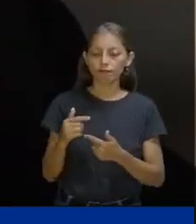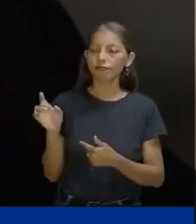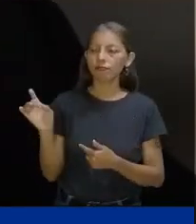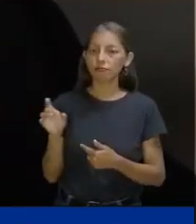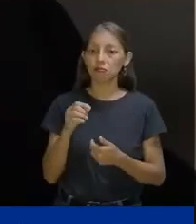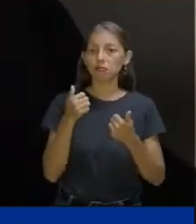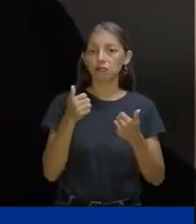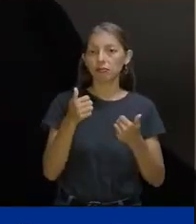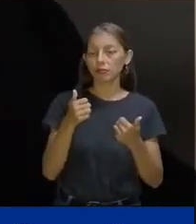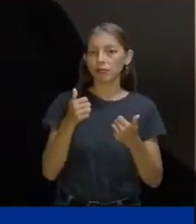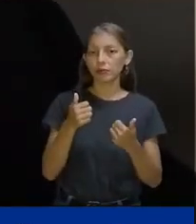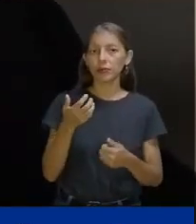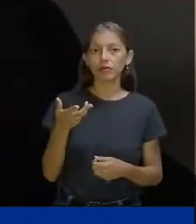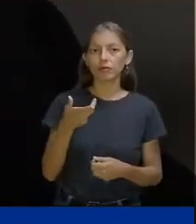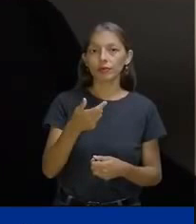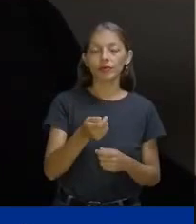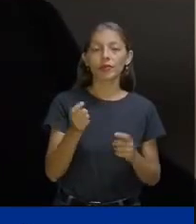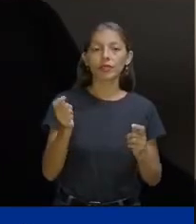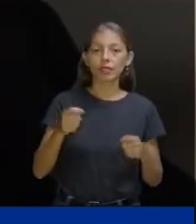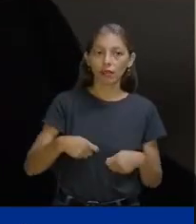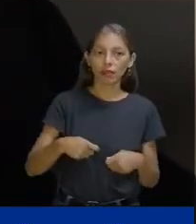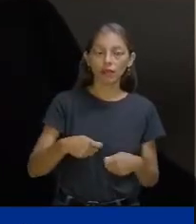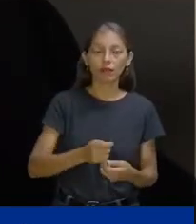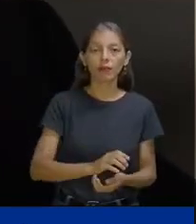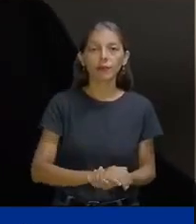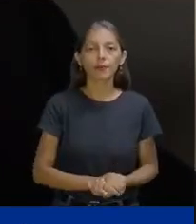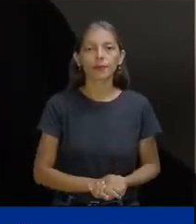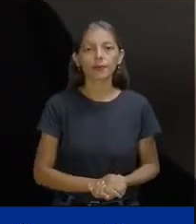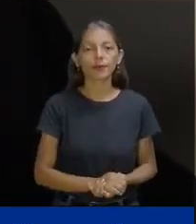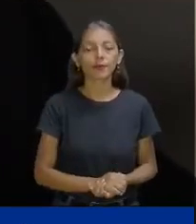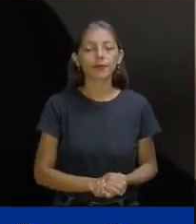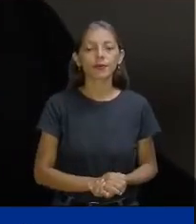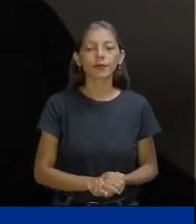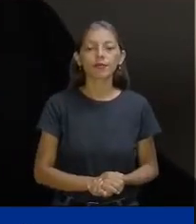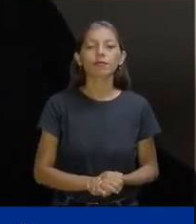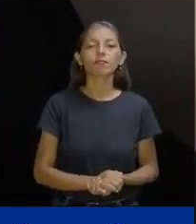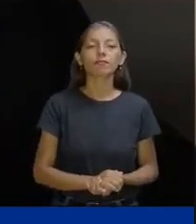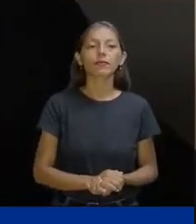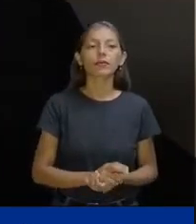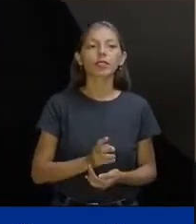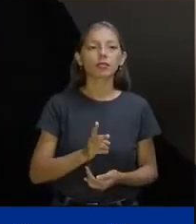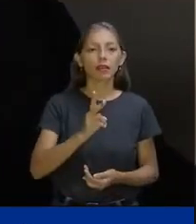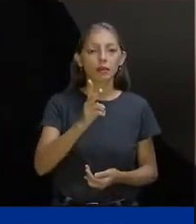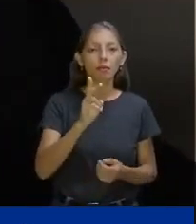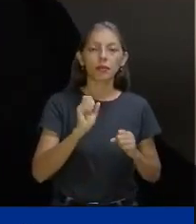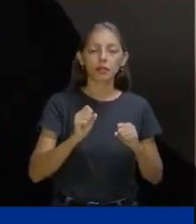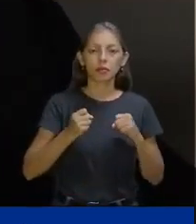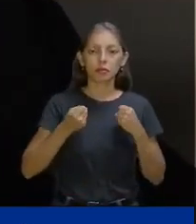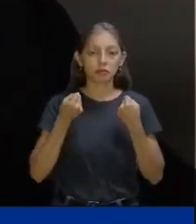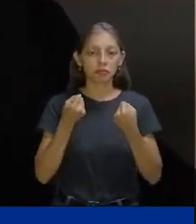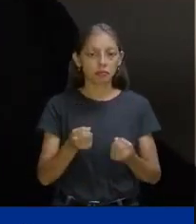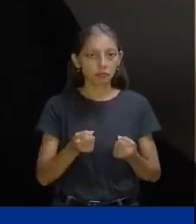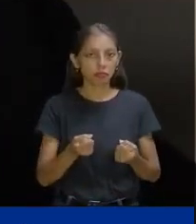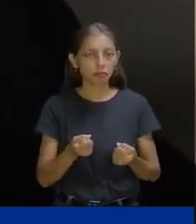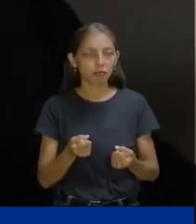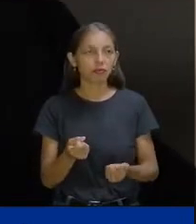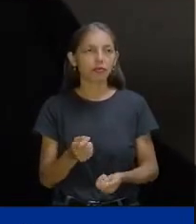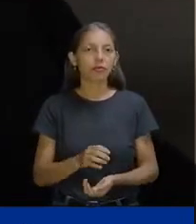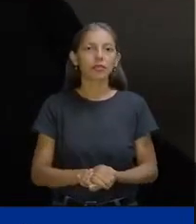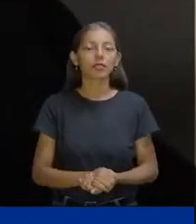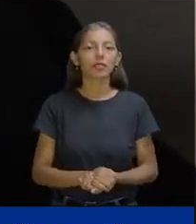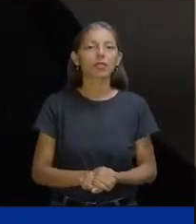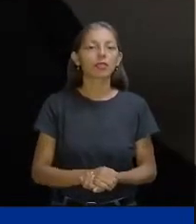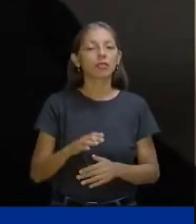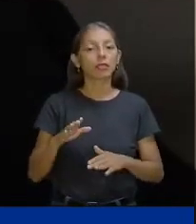papel, um papel, né, muito, muito árduo, um trabalho, imagina, né, depois de sair